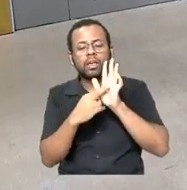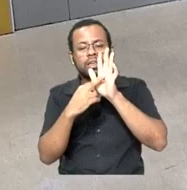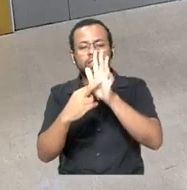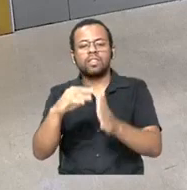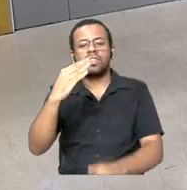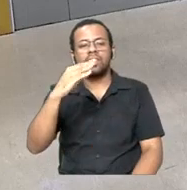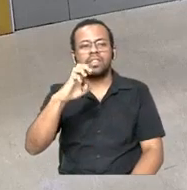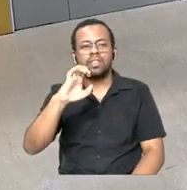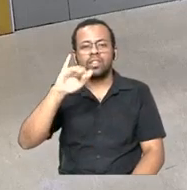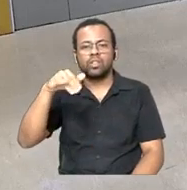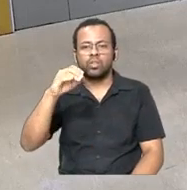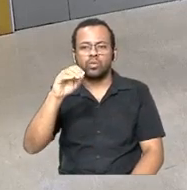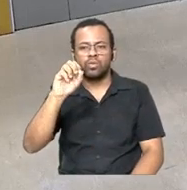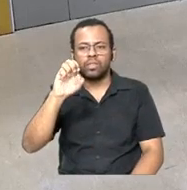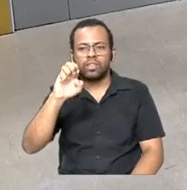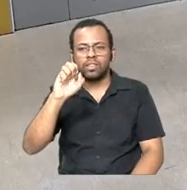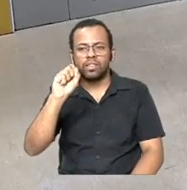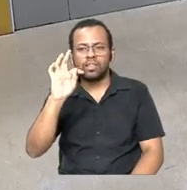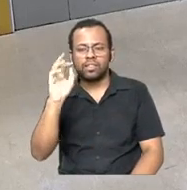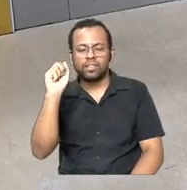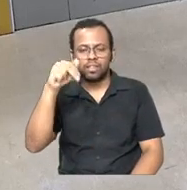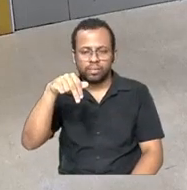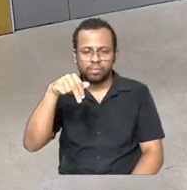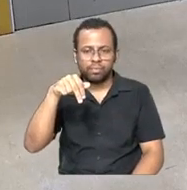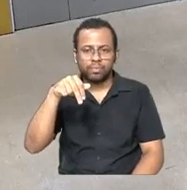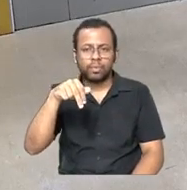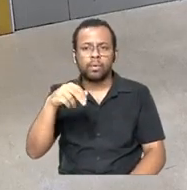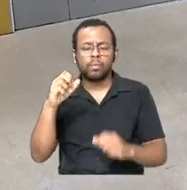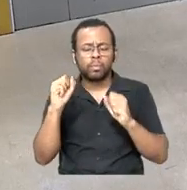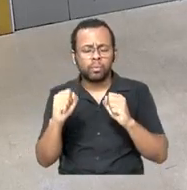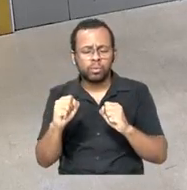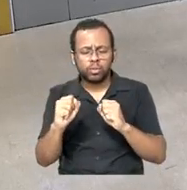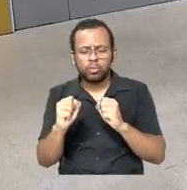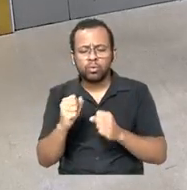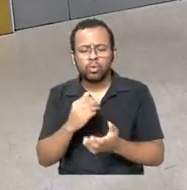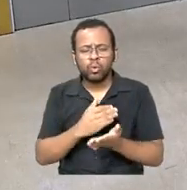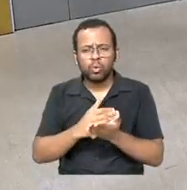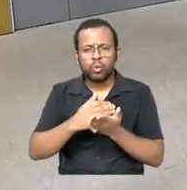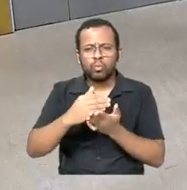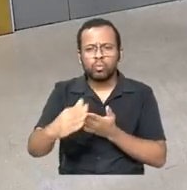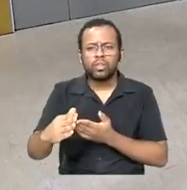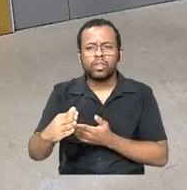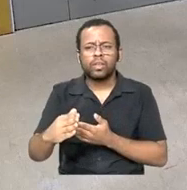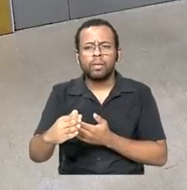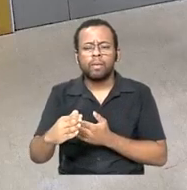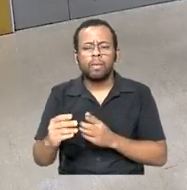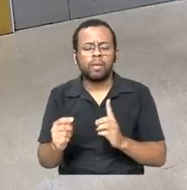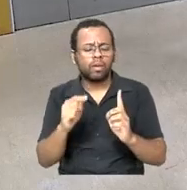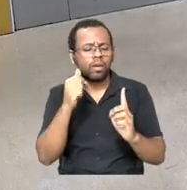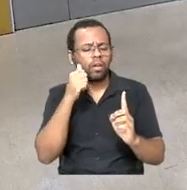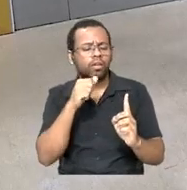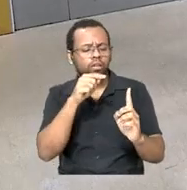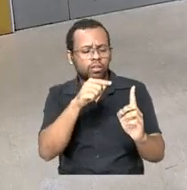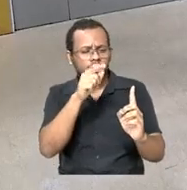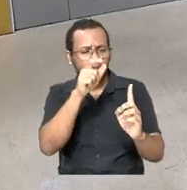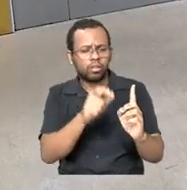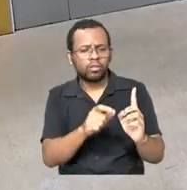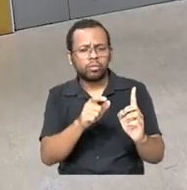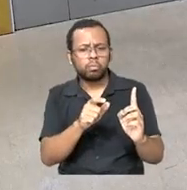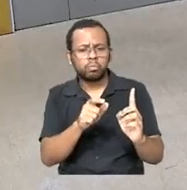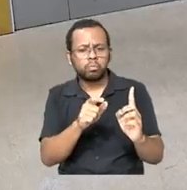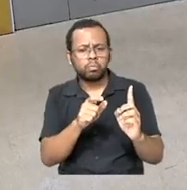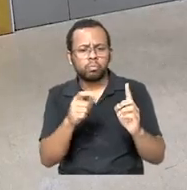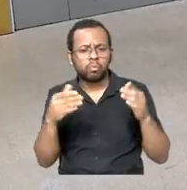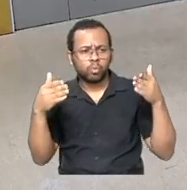da Sérgio Stan auditores Independentes SS para que então possamos começar eu vou destaque Aqui da Ana na sua TV também